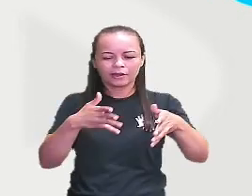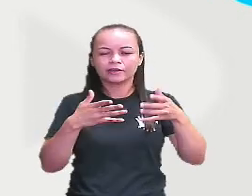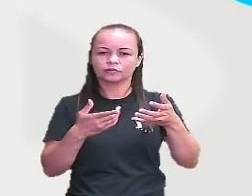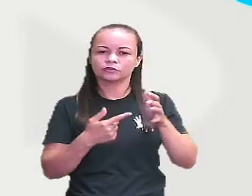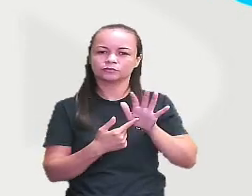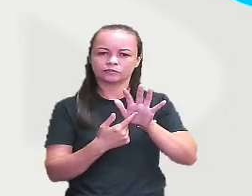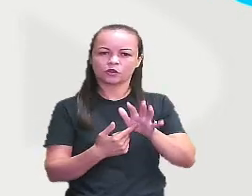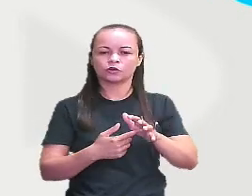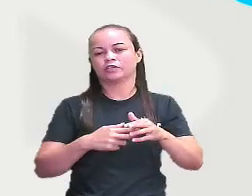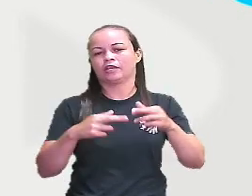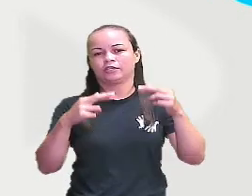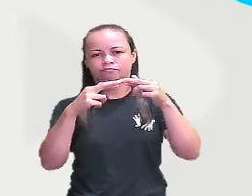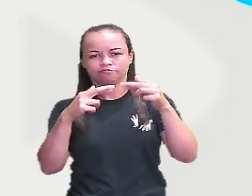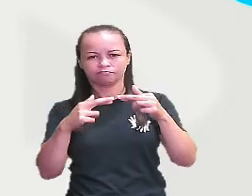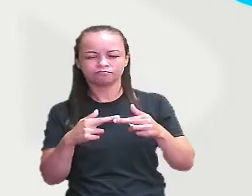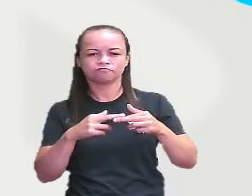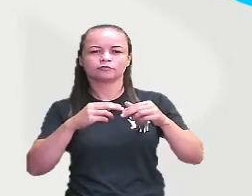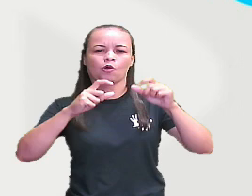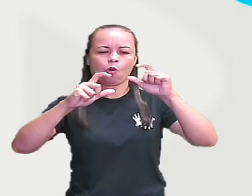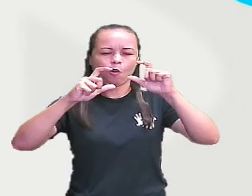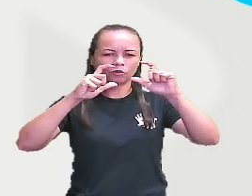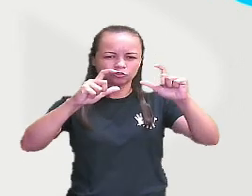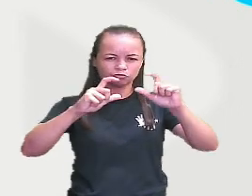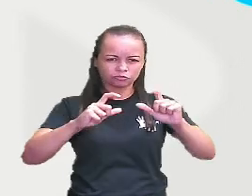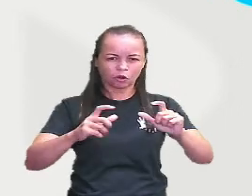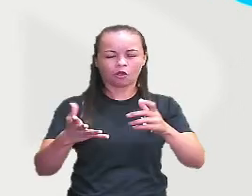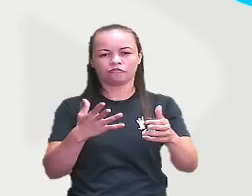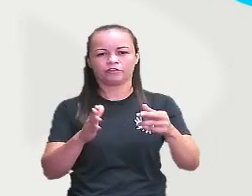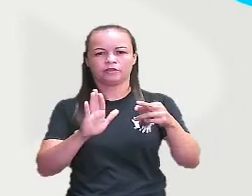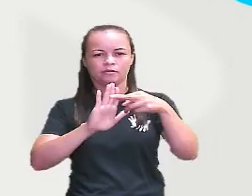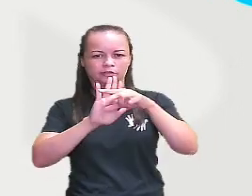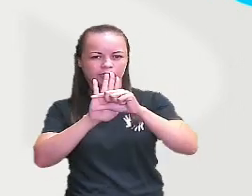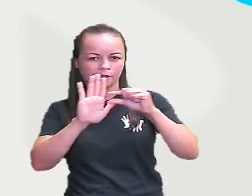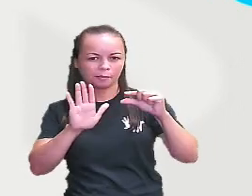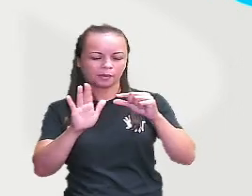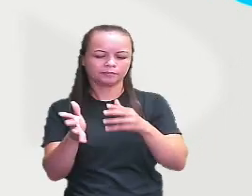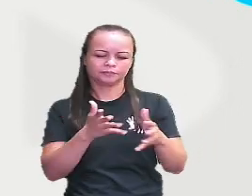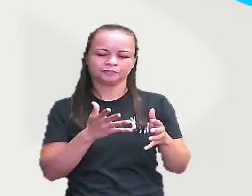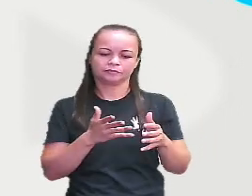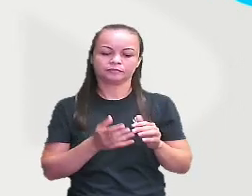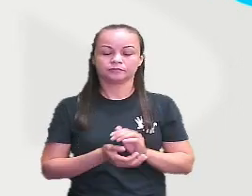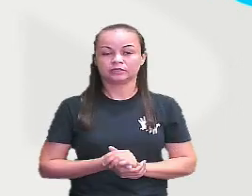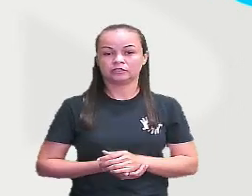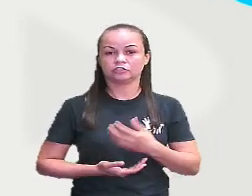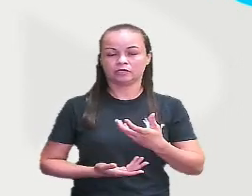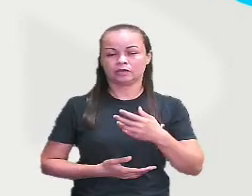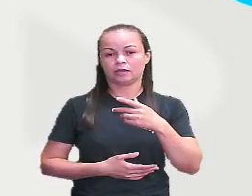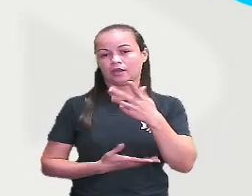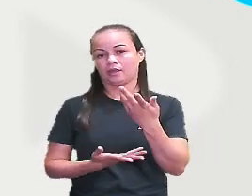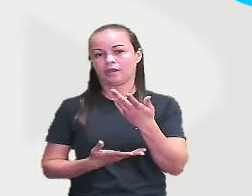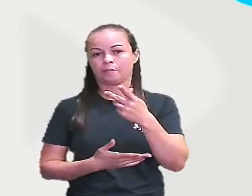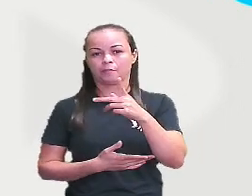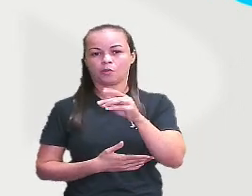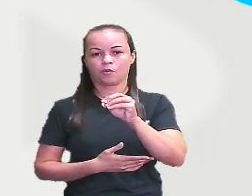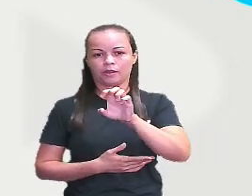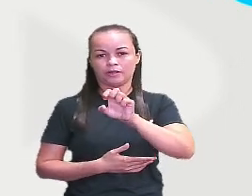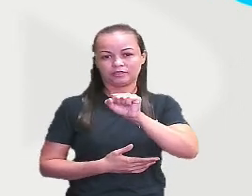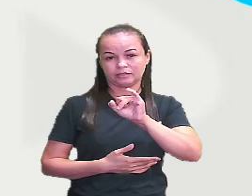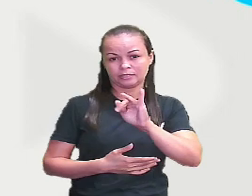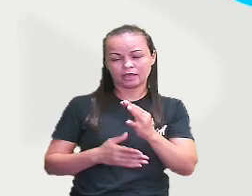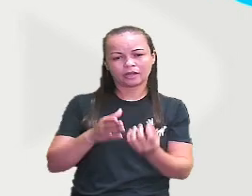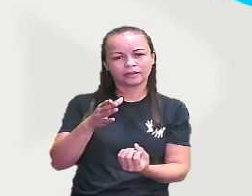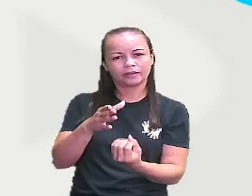rima. Já a poesia é um termo que vem do grego poesis e significa